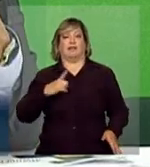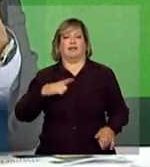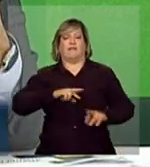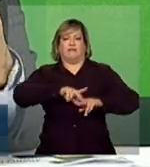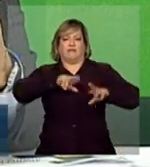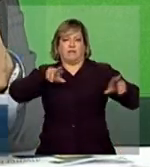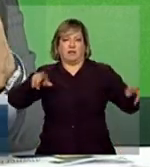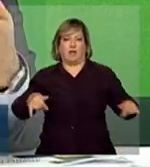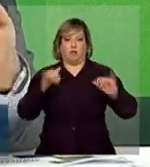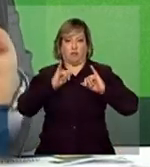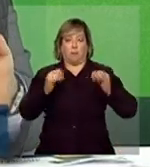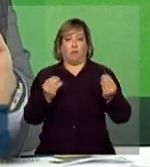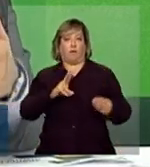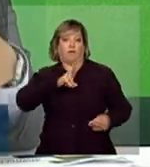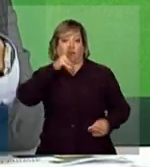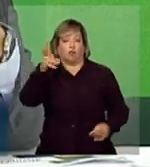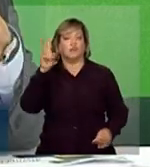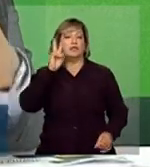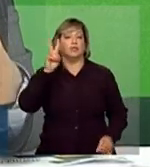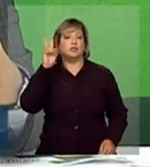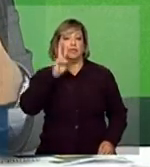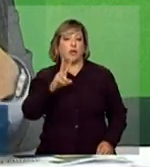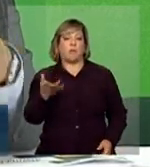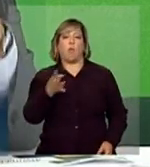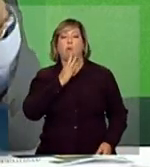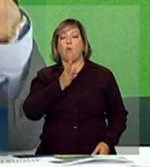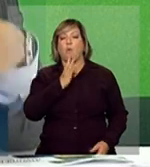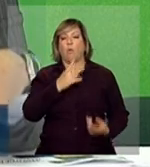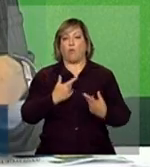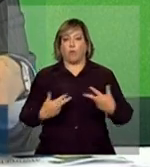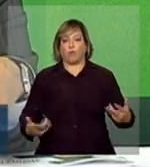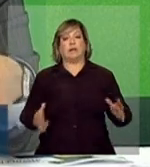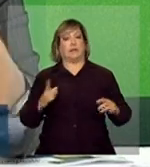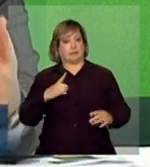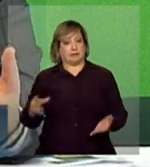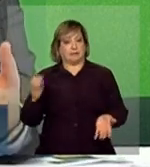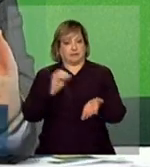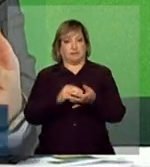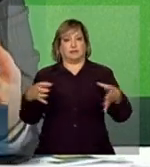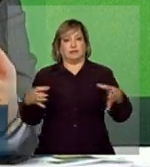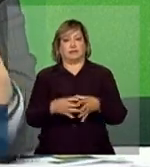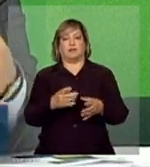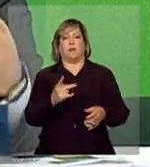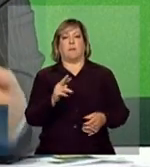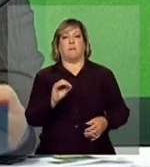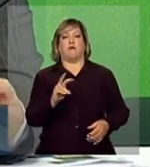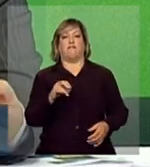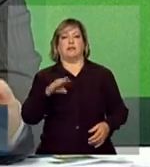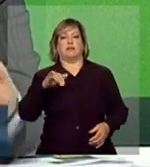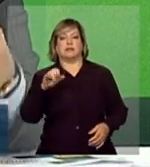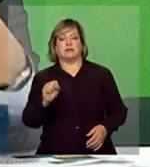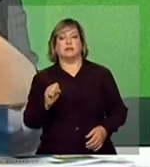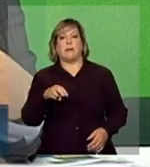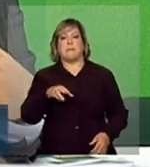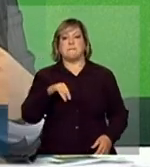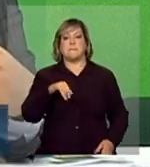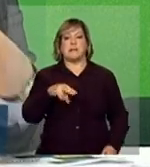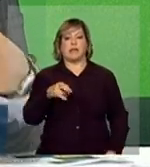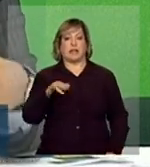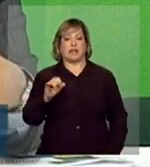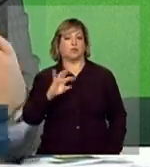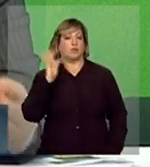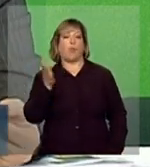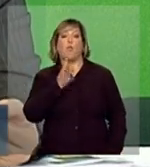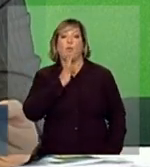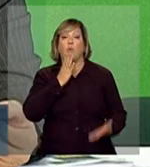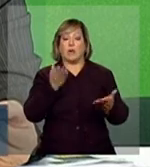informação muito forte com relação ao conhecimento, estão inseridas em províncias minerais conhecidas e, provavelmente,